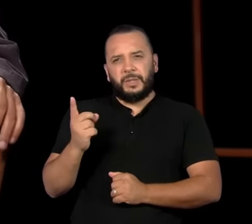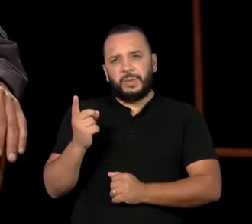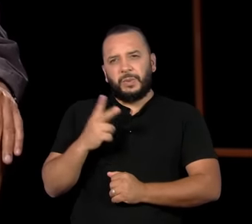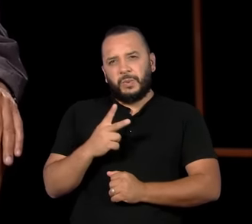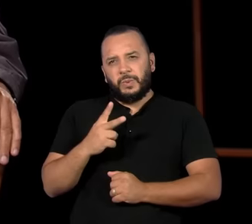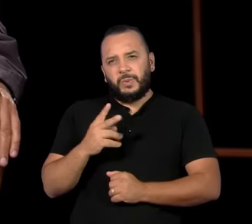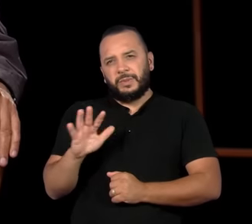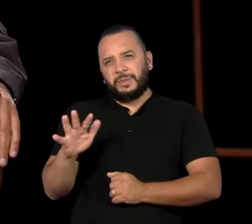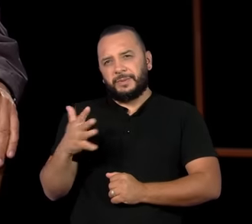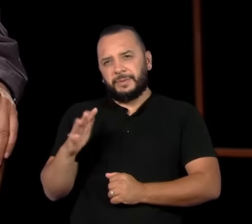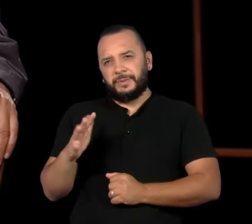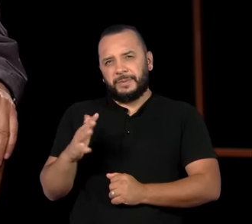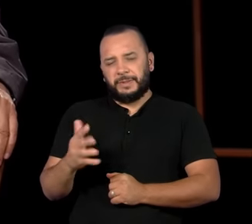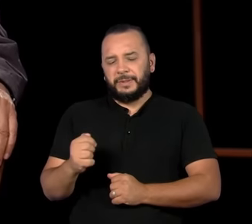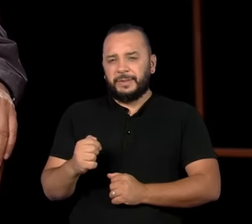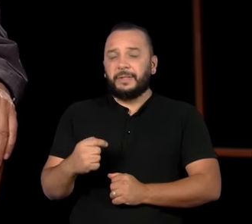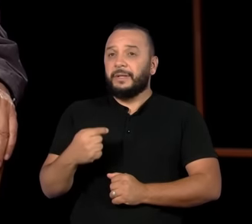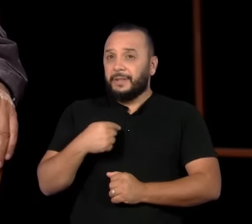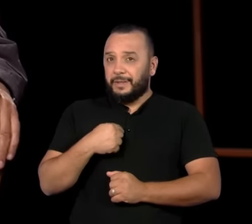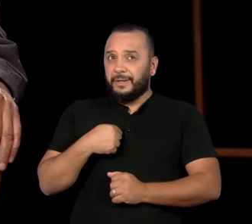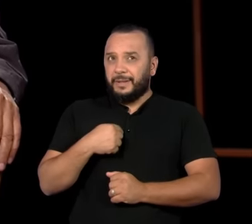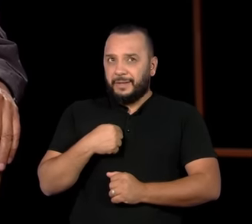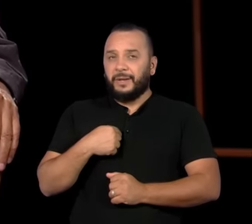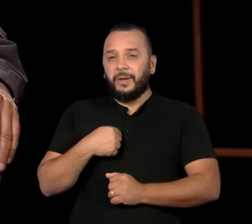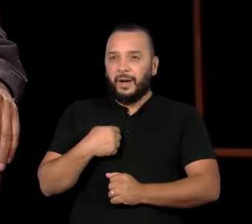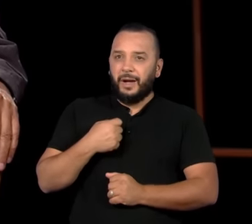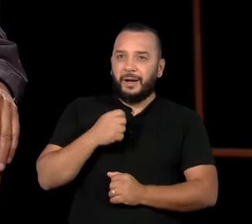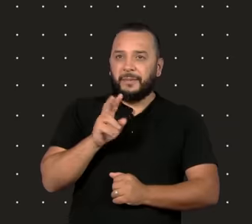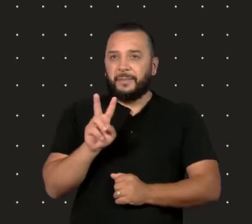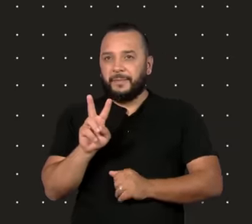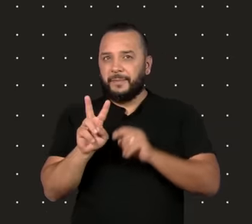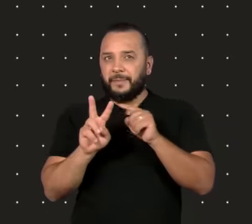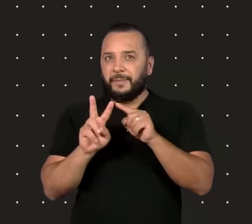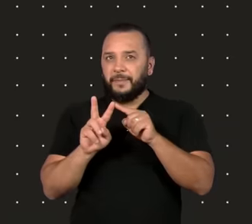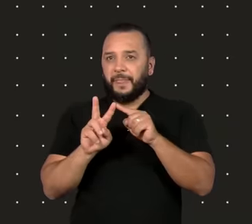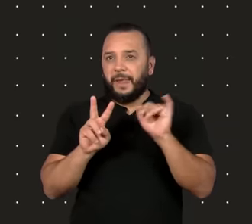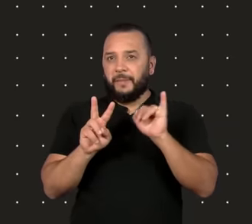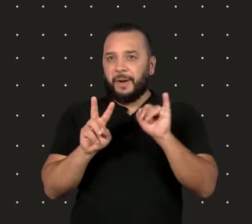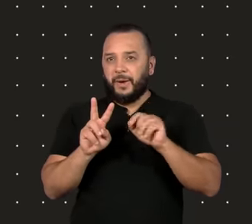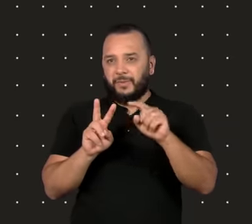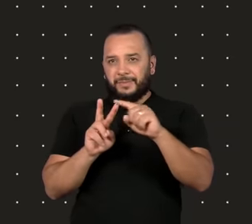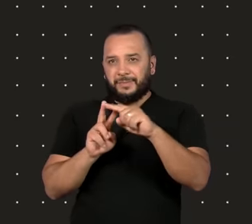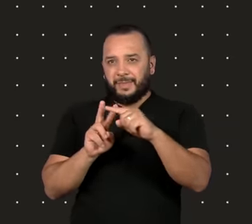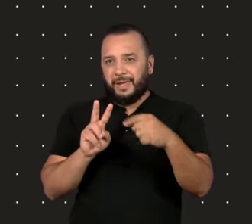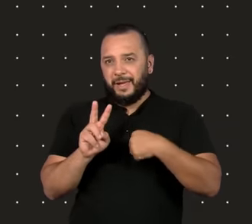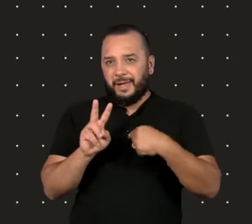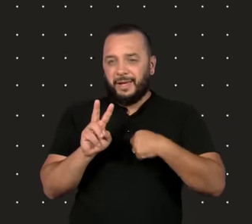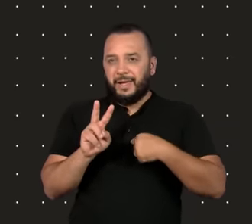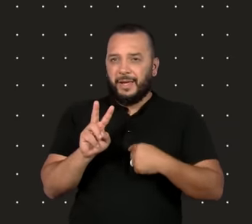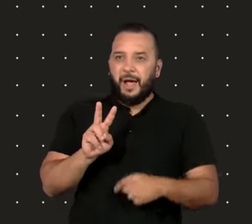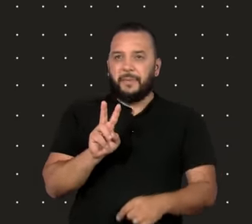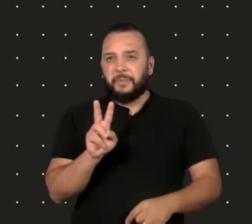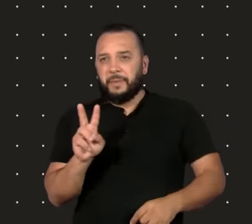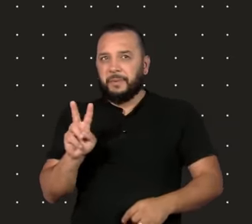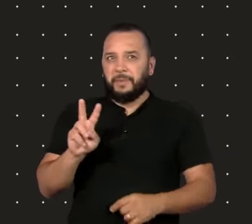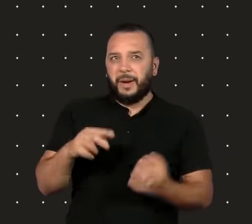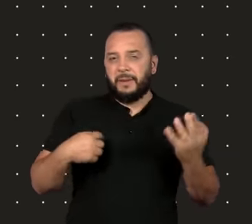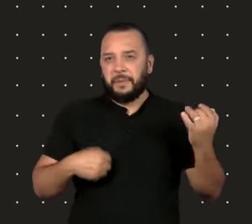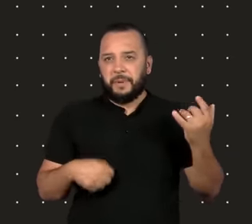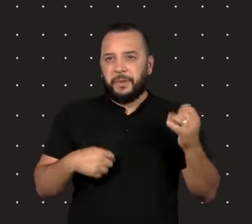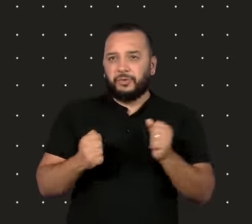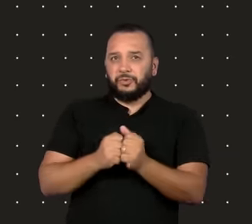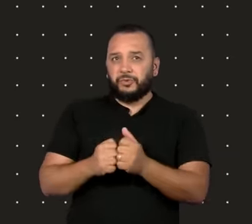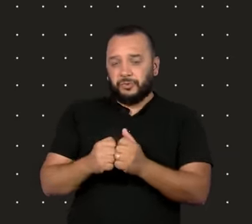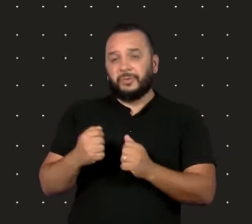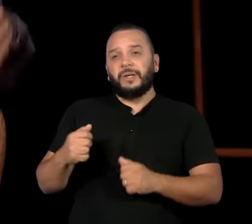menos, eu cantei em dupla com meu irmão. Tem um irmão que é um pouquinho mais novo que eu, 2 anos mais